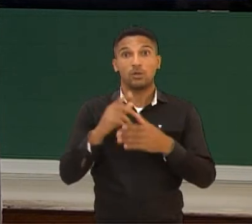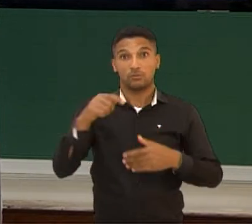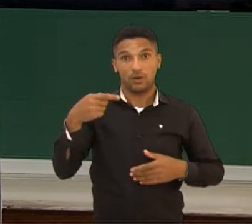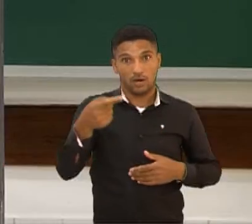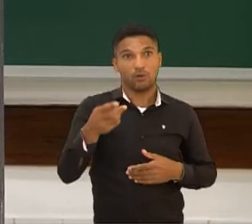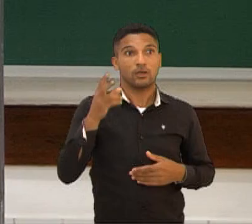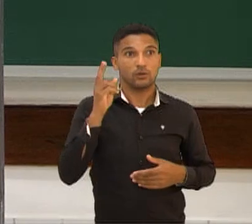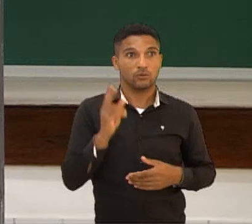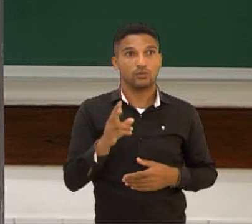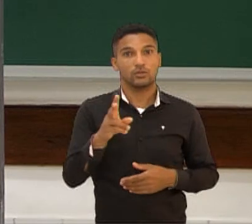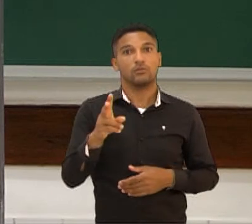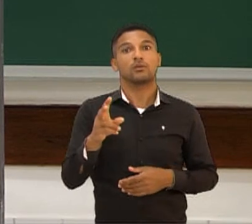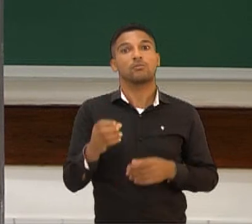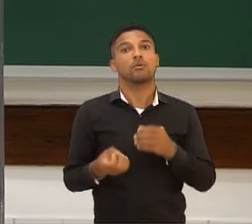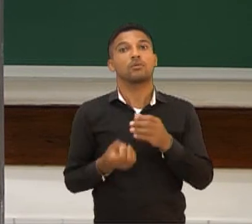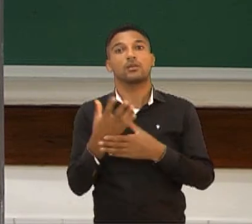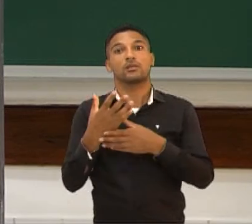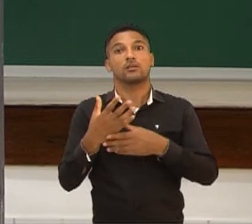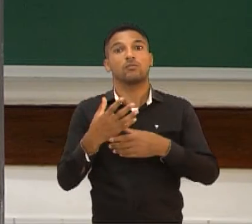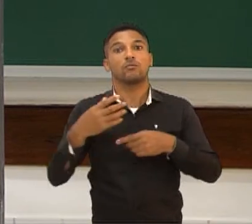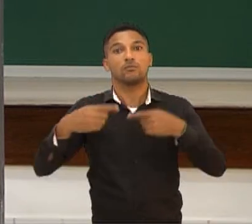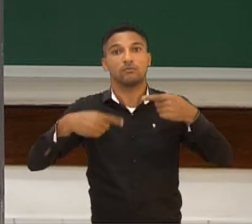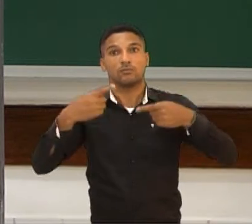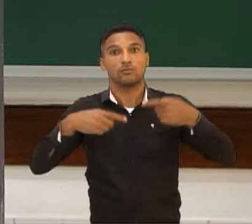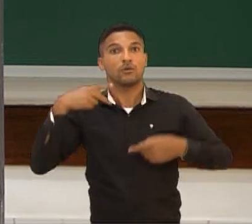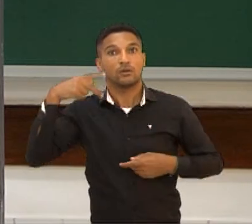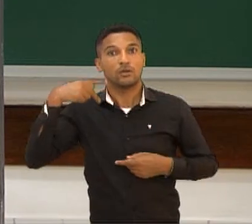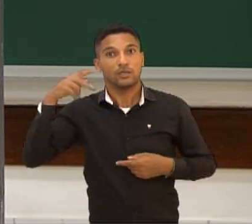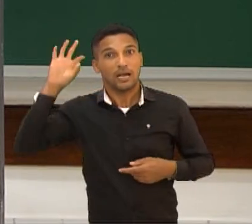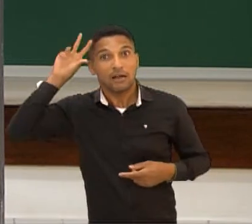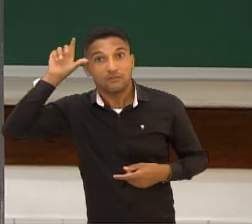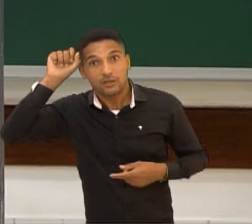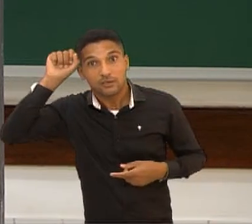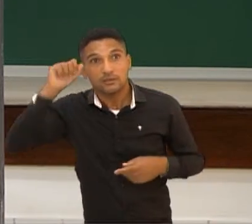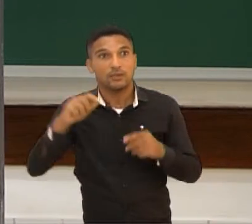africanas, mas a gente vai falar sobre um outro povo, que são os